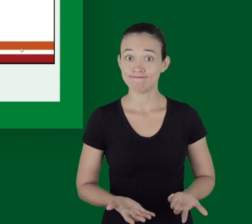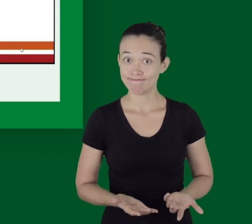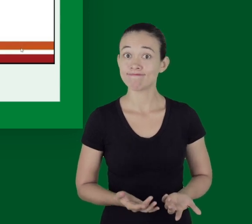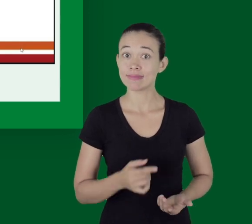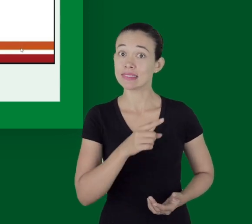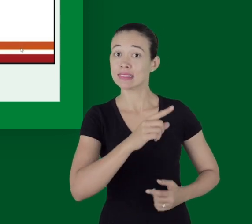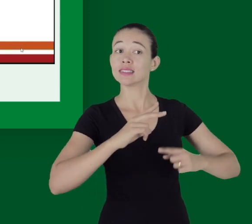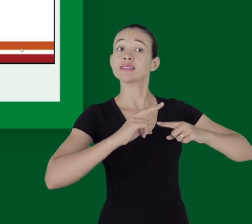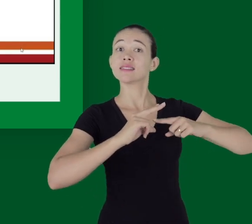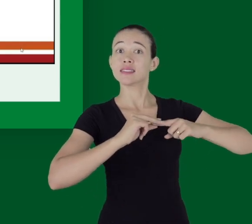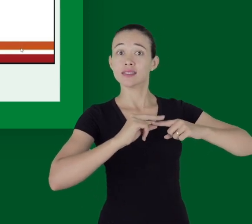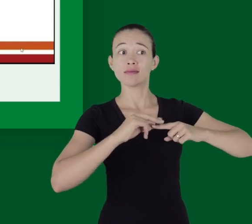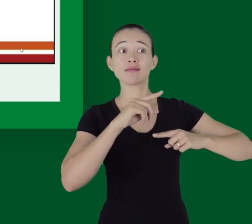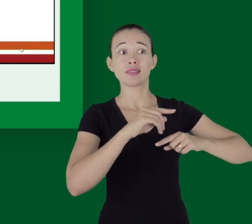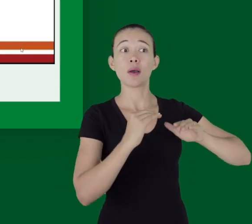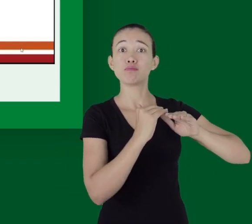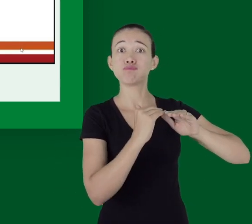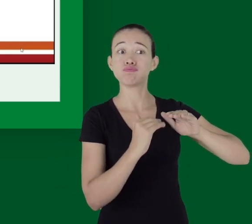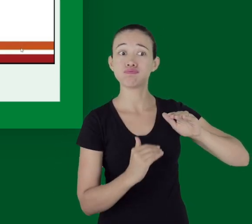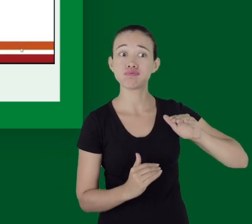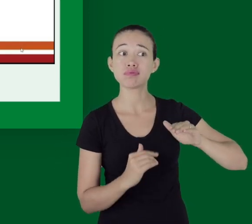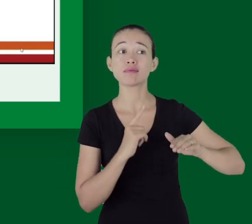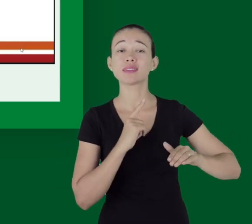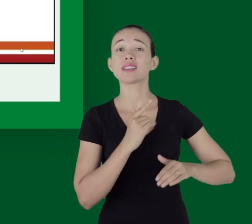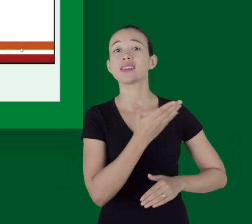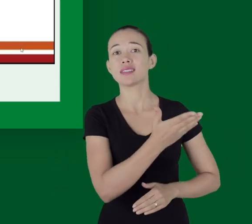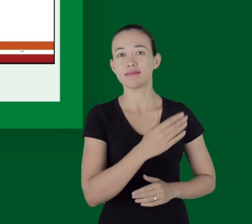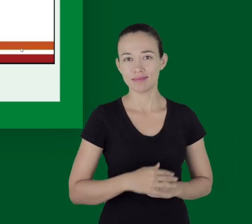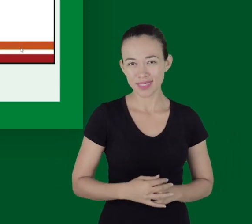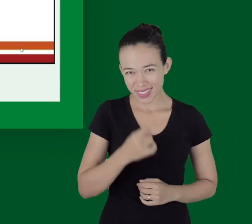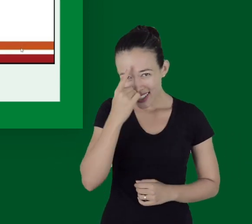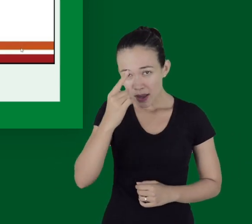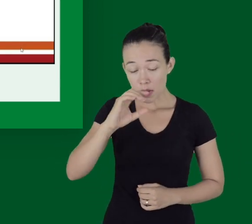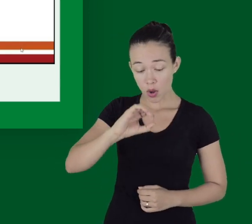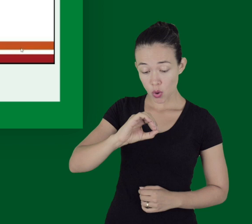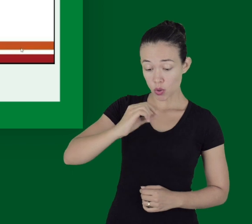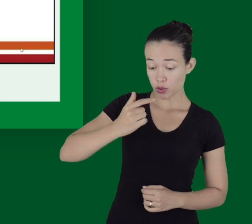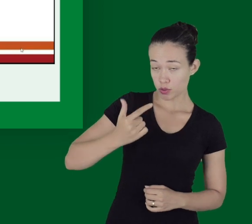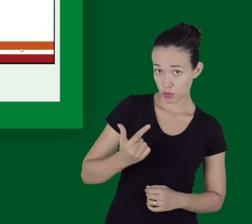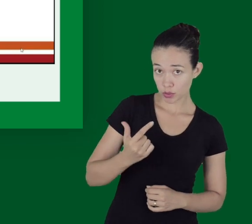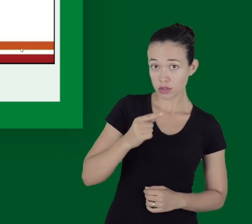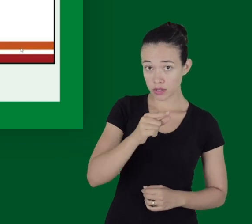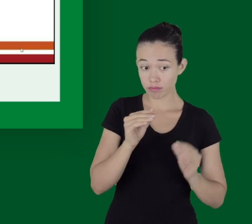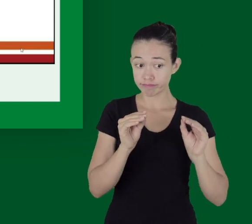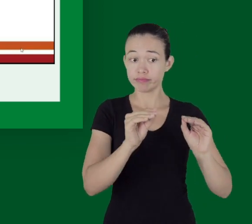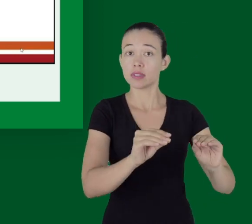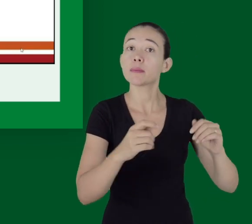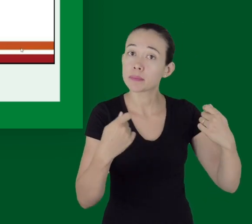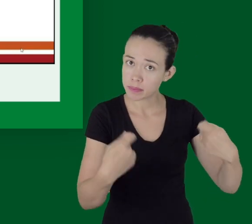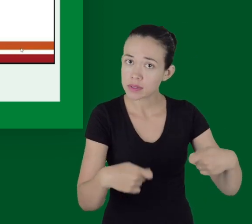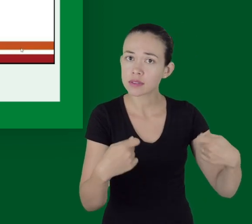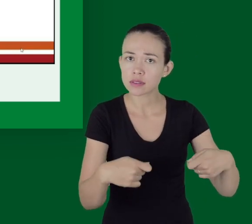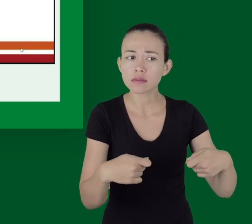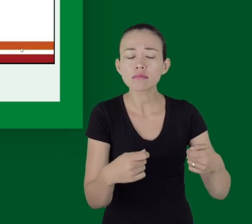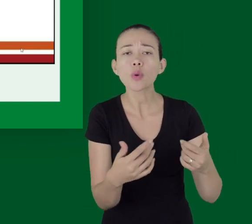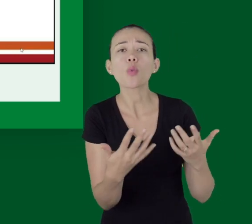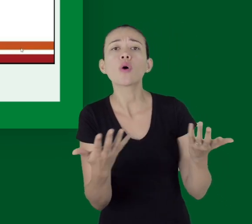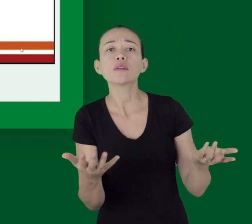essa saturação também está baixa, né, a gente viu ali que a gente vai colocar oxigênio, em alguns casos, seria o caso de